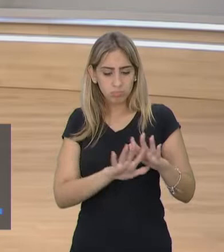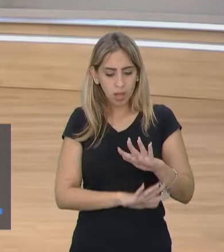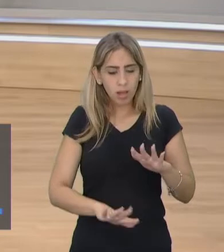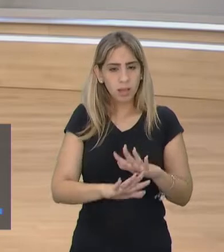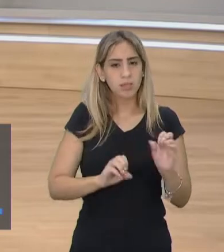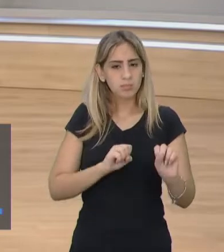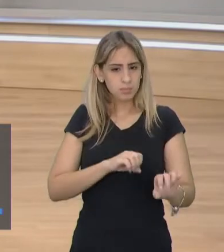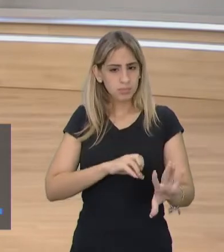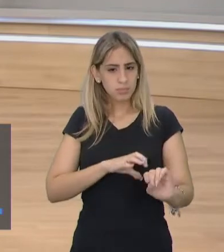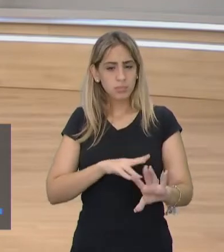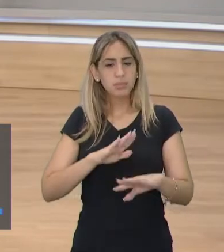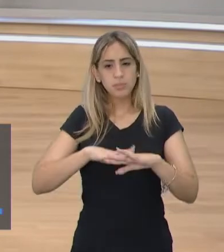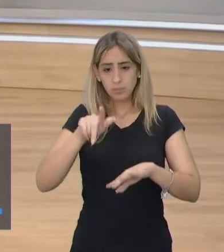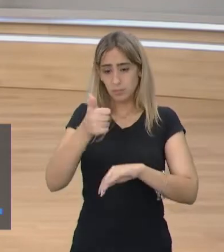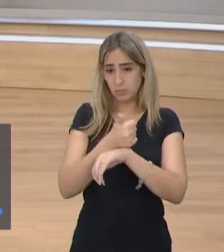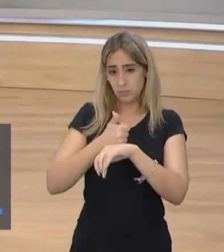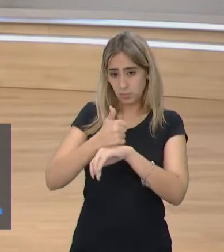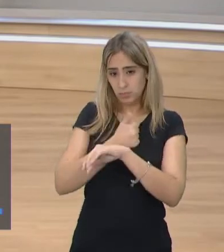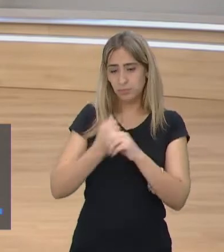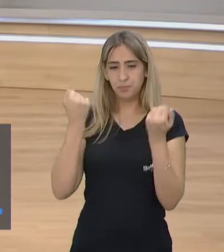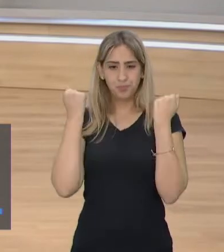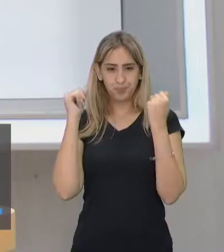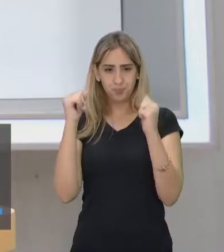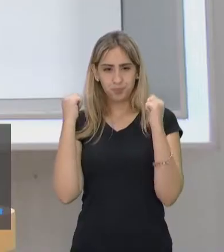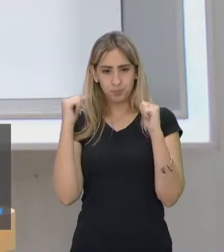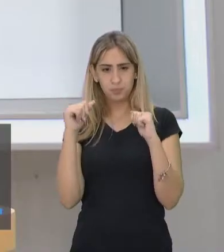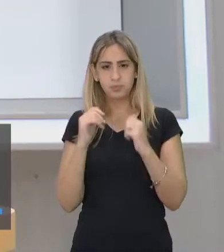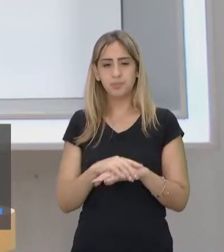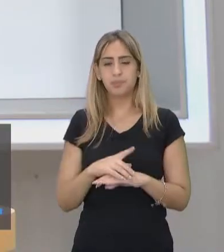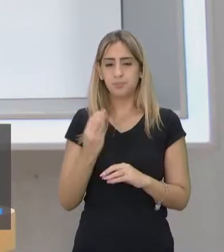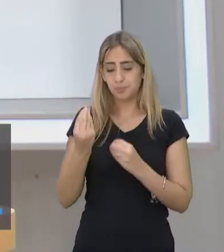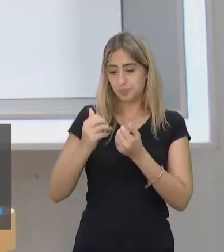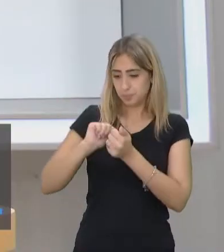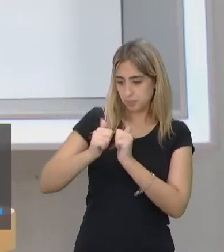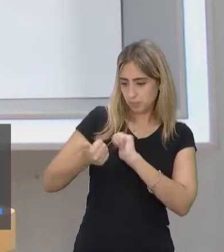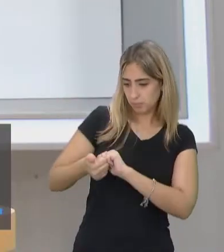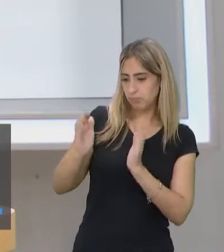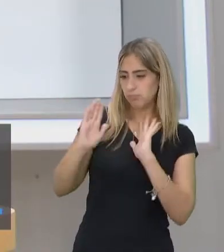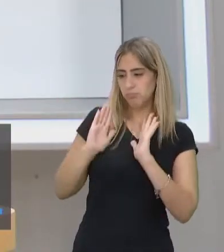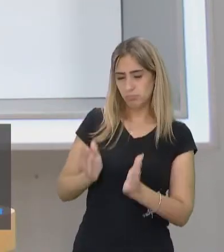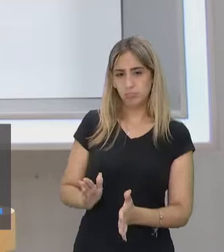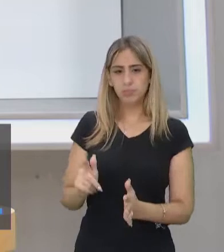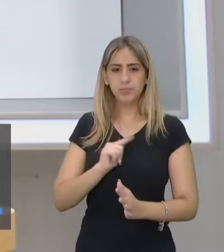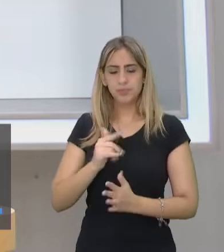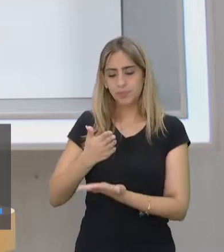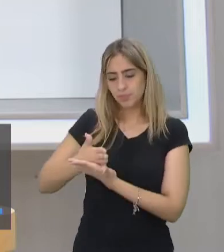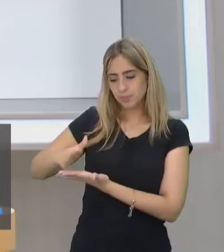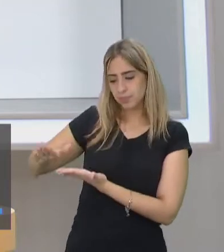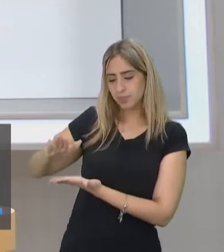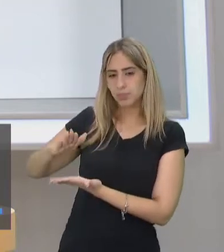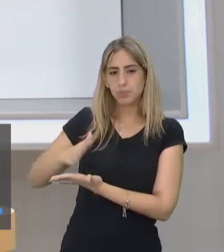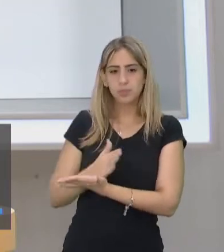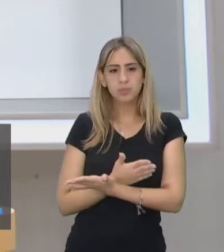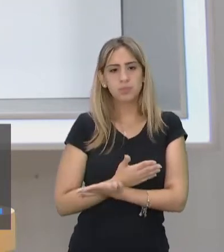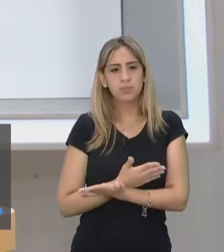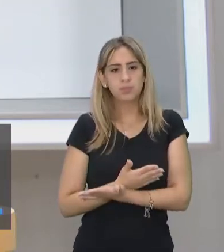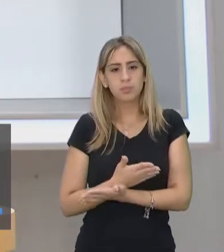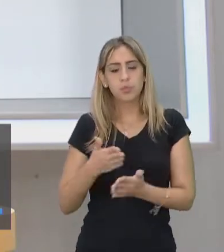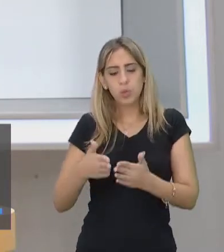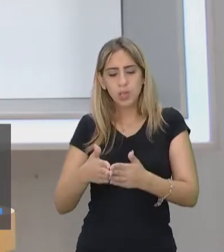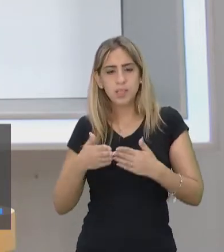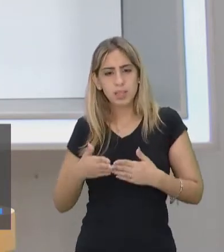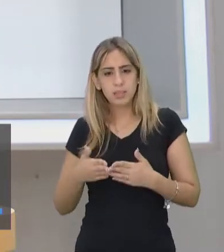educação, mas o profissional de educação física, quando habilitado também, porque nós aí temos a divisão, né, do bacharel, do